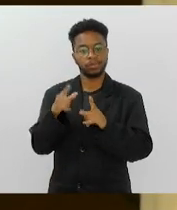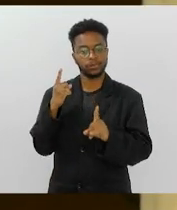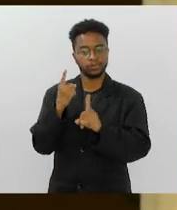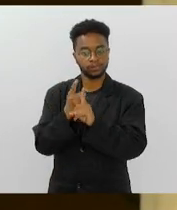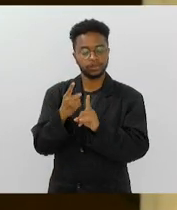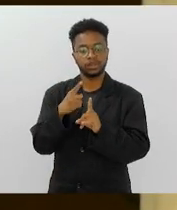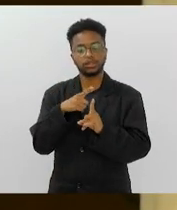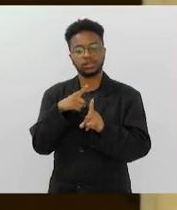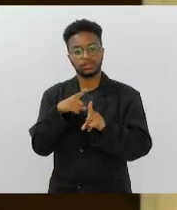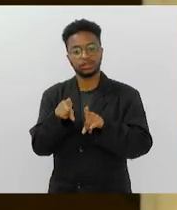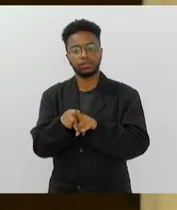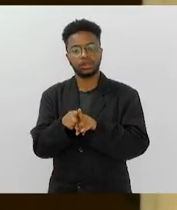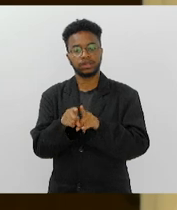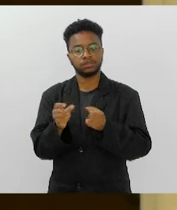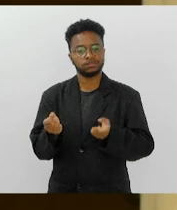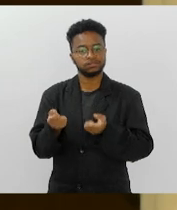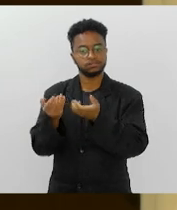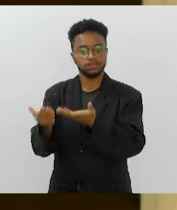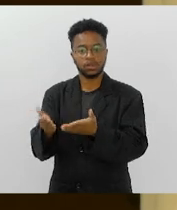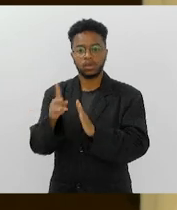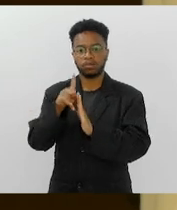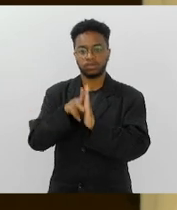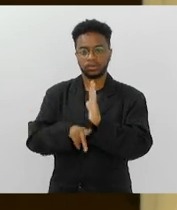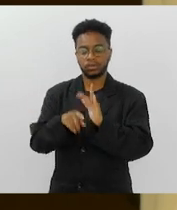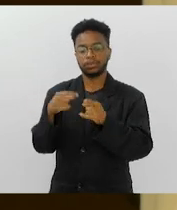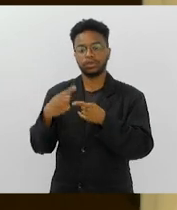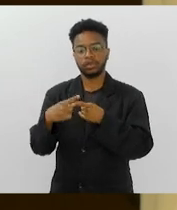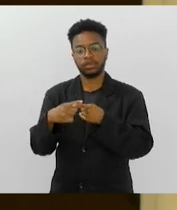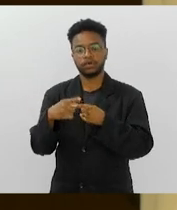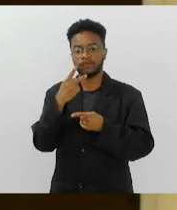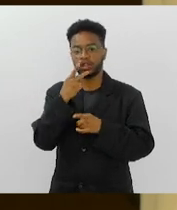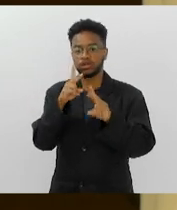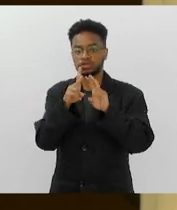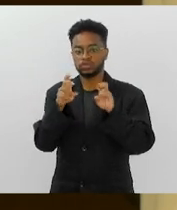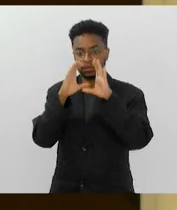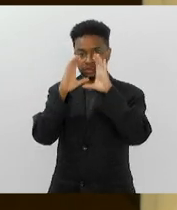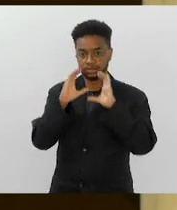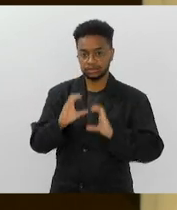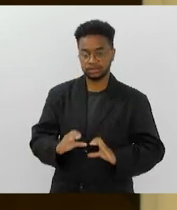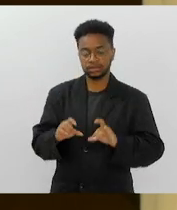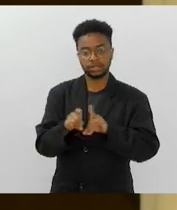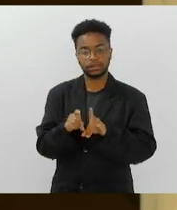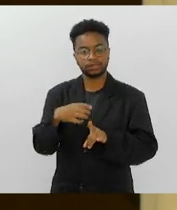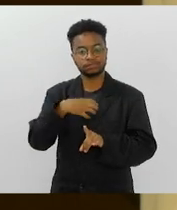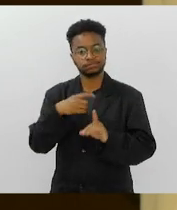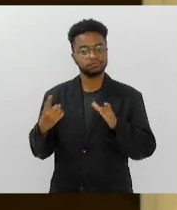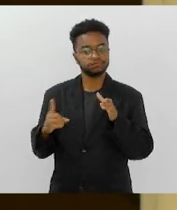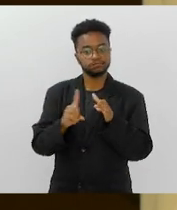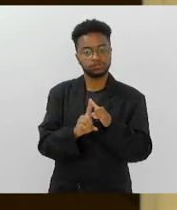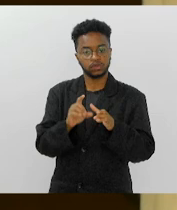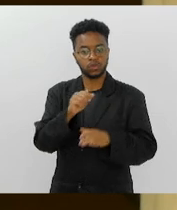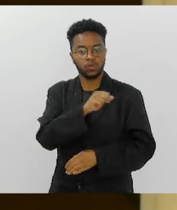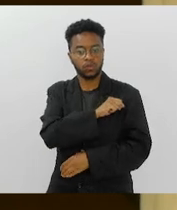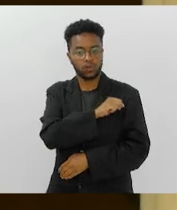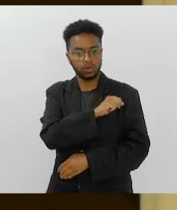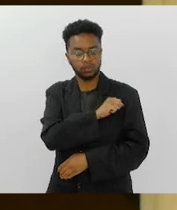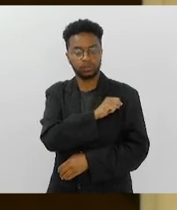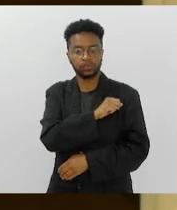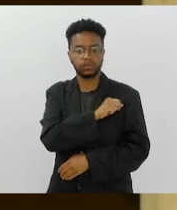projetos. E são projetos que trabalham cidadania, trabalham o senso de pertencimento do aluno,